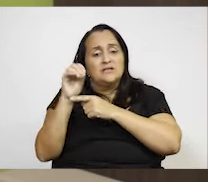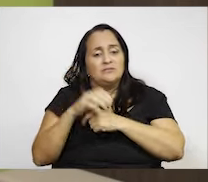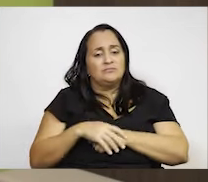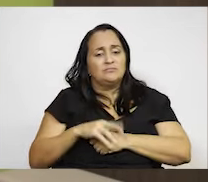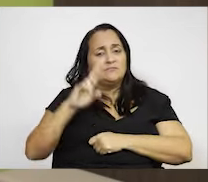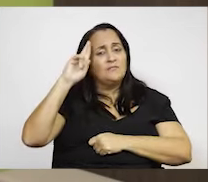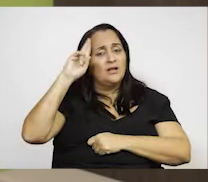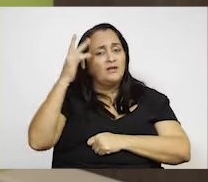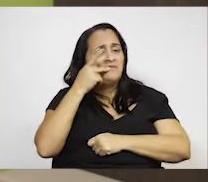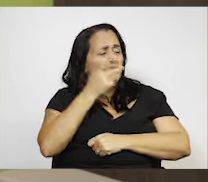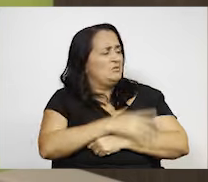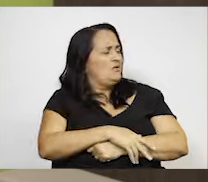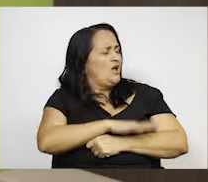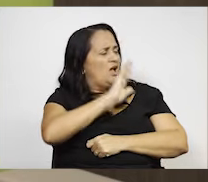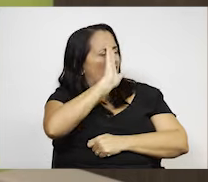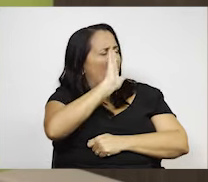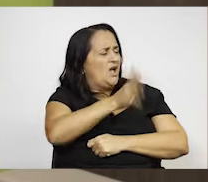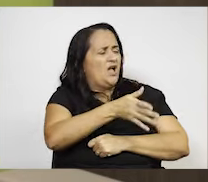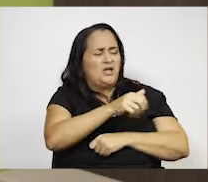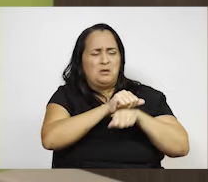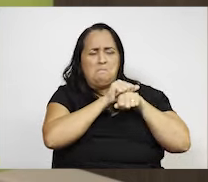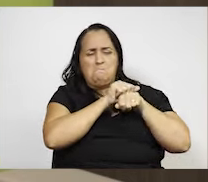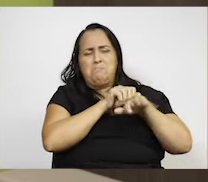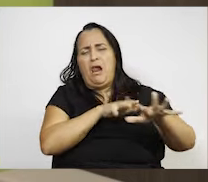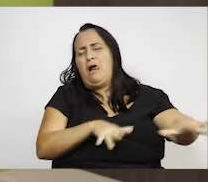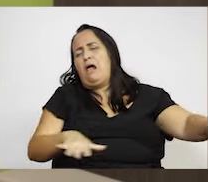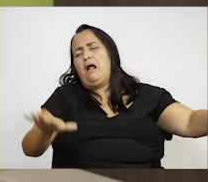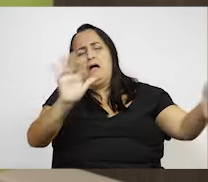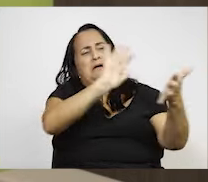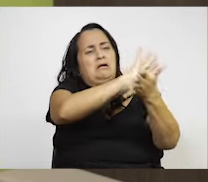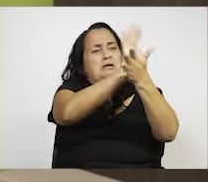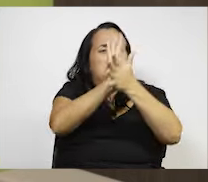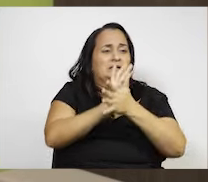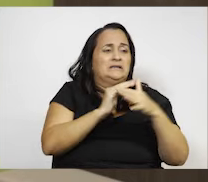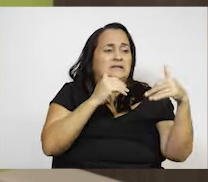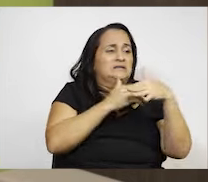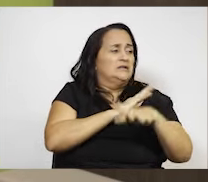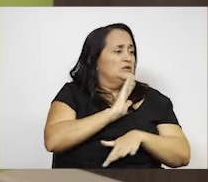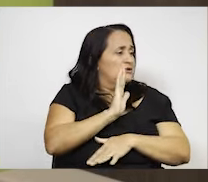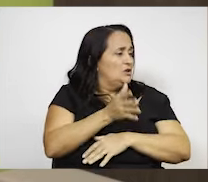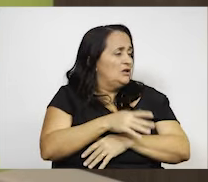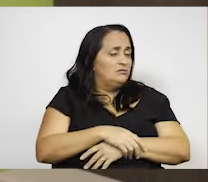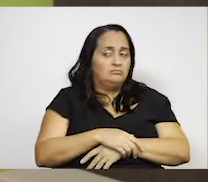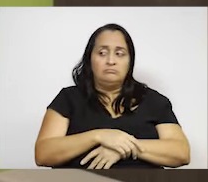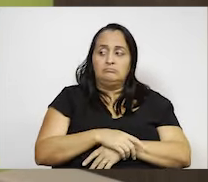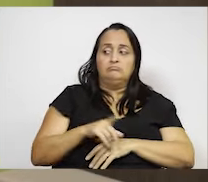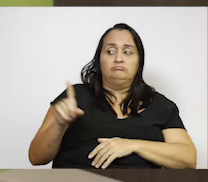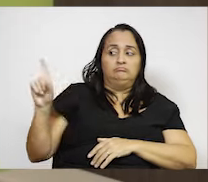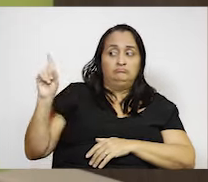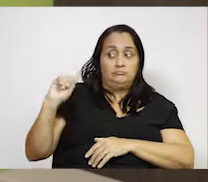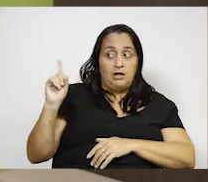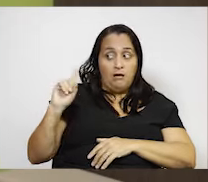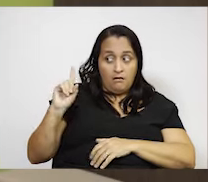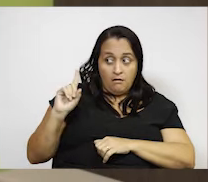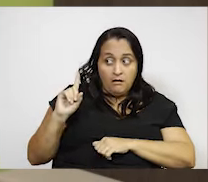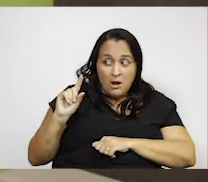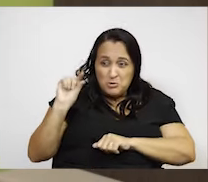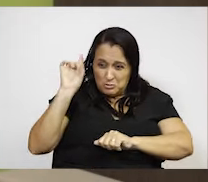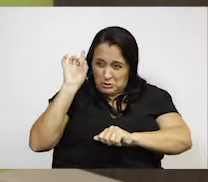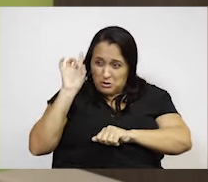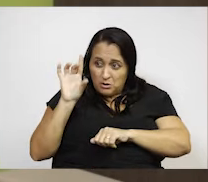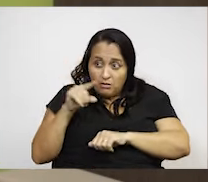aquela tragédia já era o suficiente, acabar, devastar uma cidade. Mas ele disse, opa, não para aí